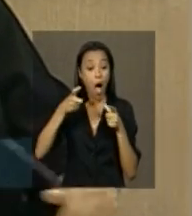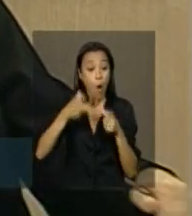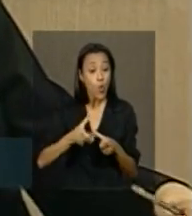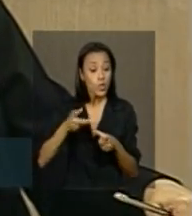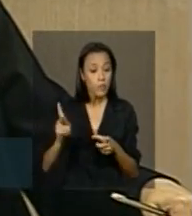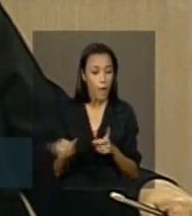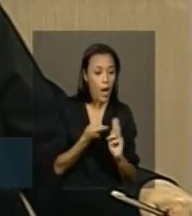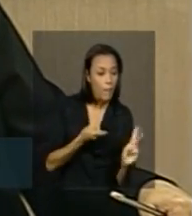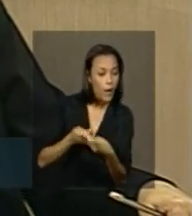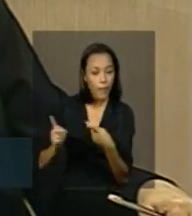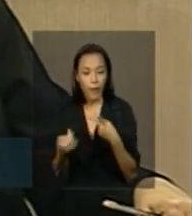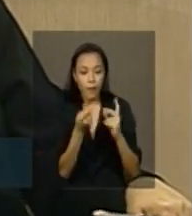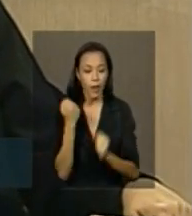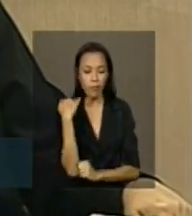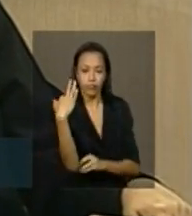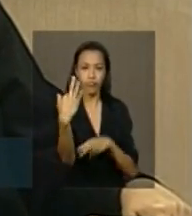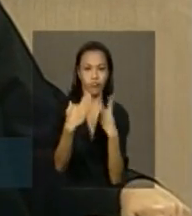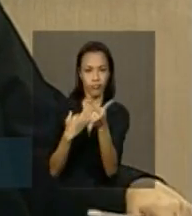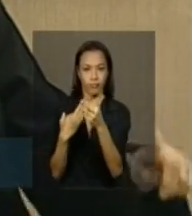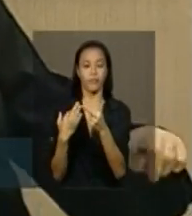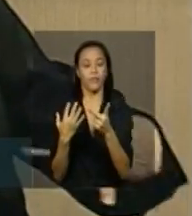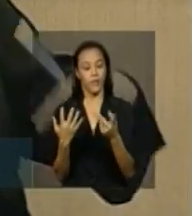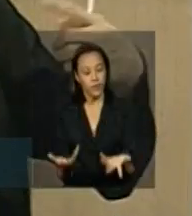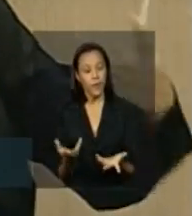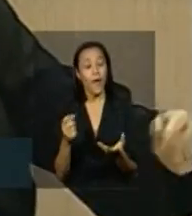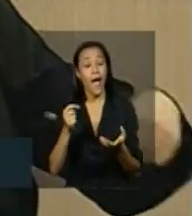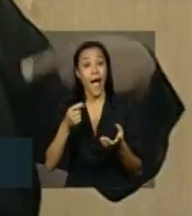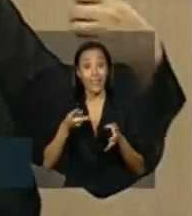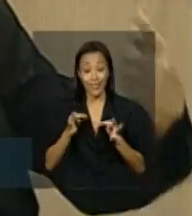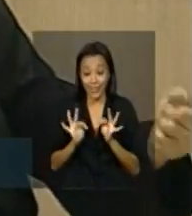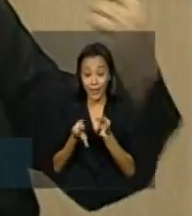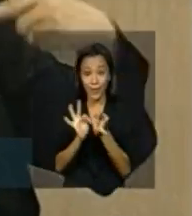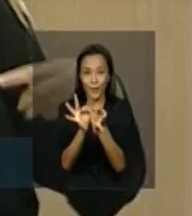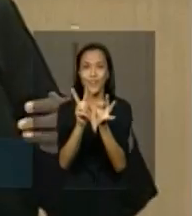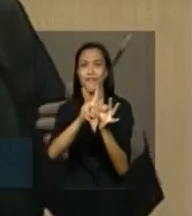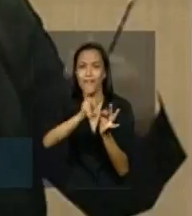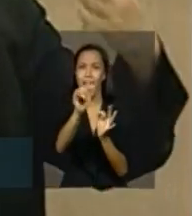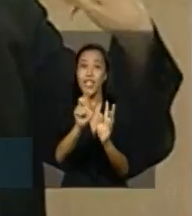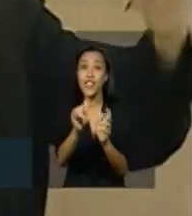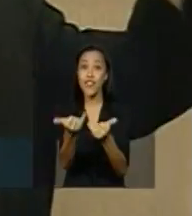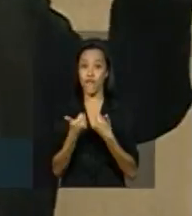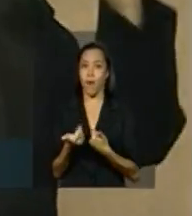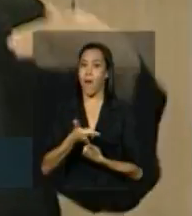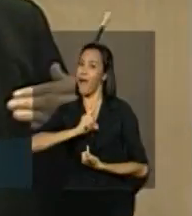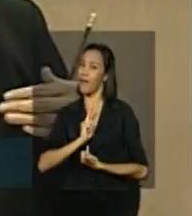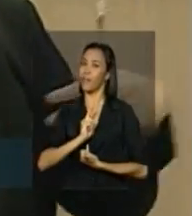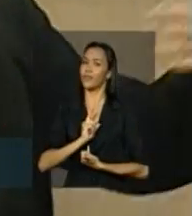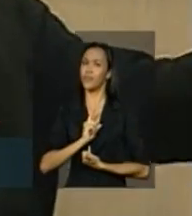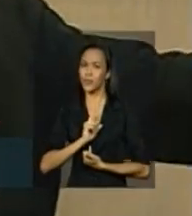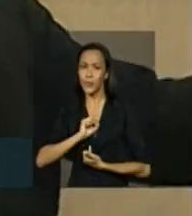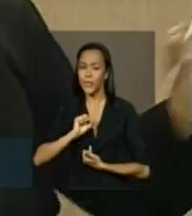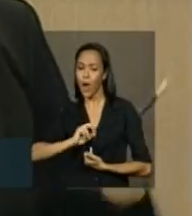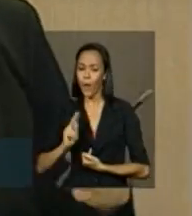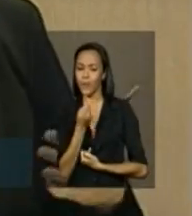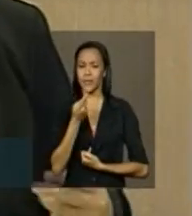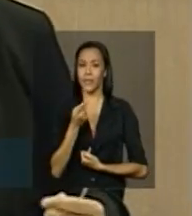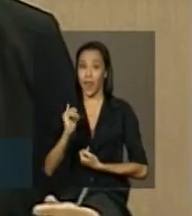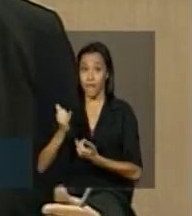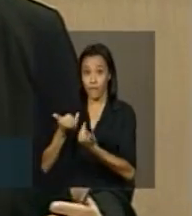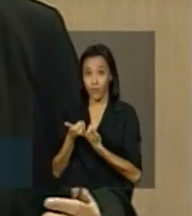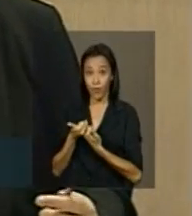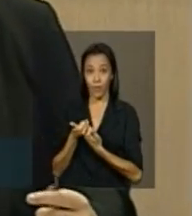aquilo que é a mudança do perfil desmatamento então a tecnologia vai informar antes nós vamos agir aléo preventivamente em relação à